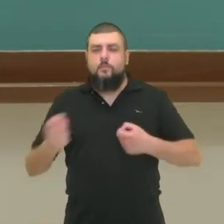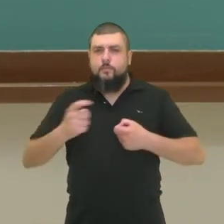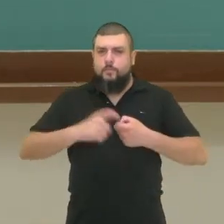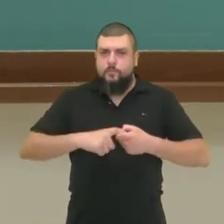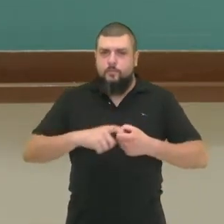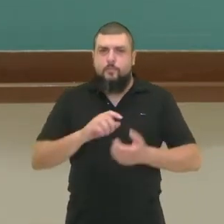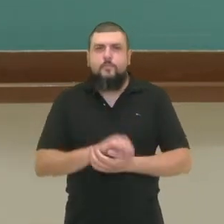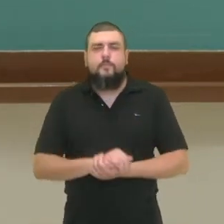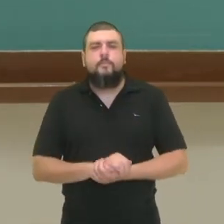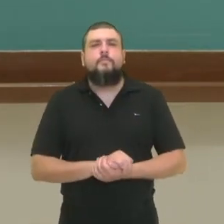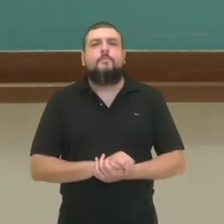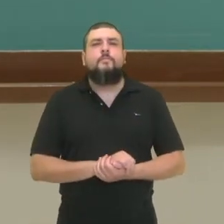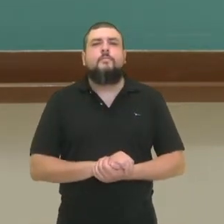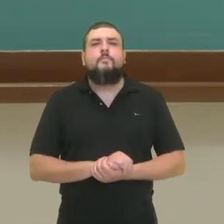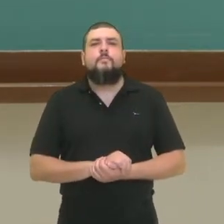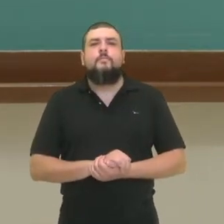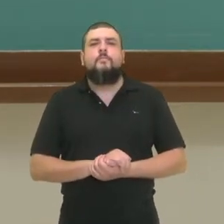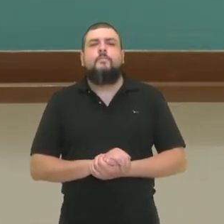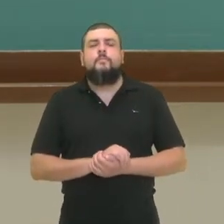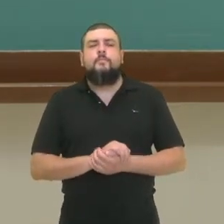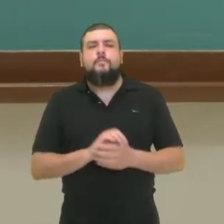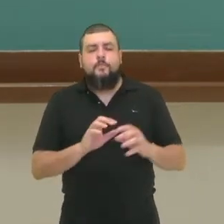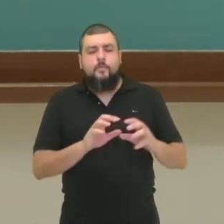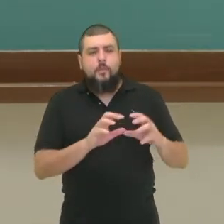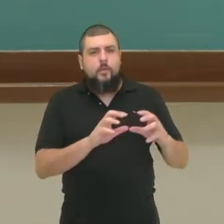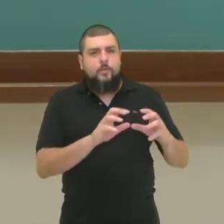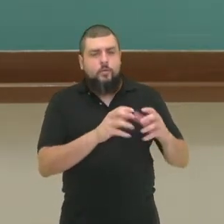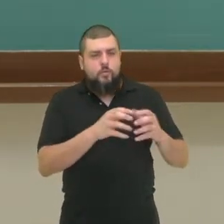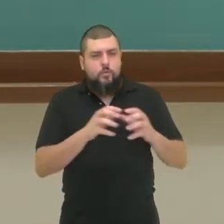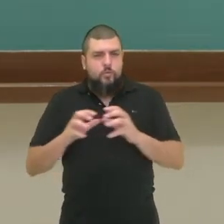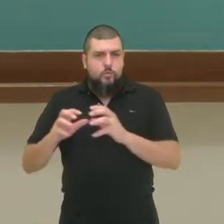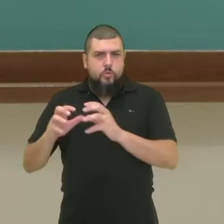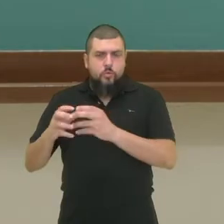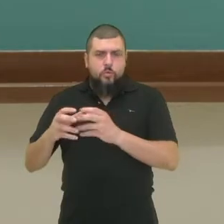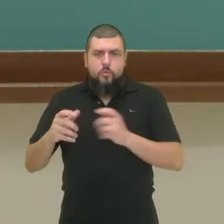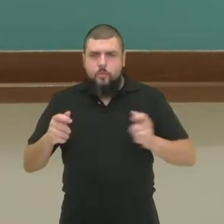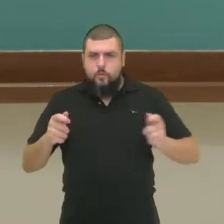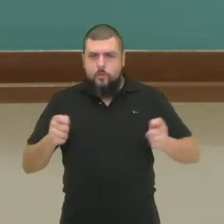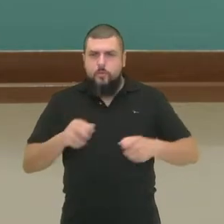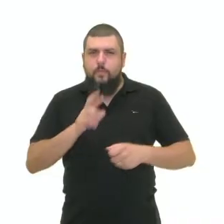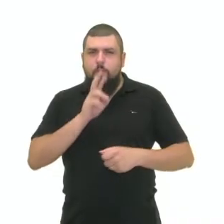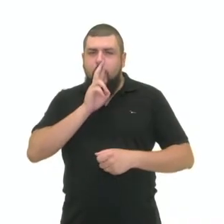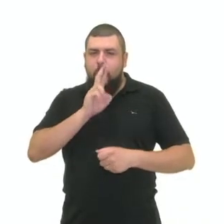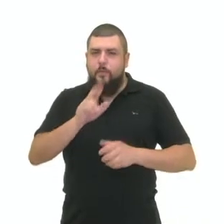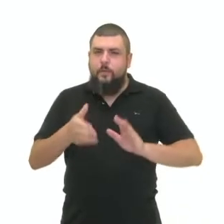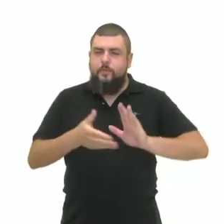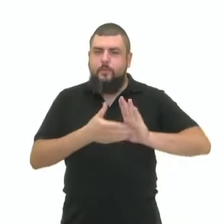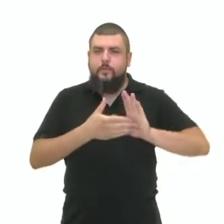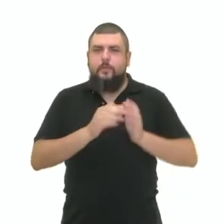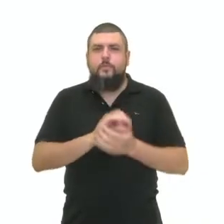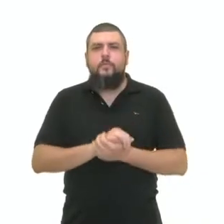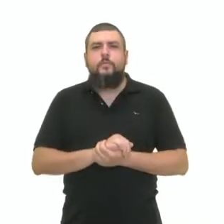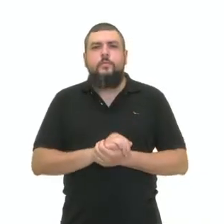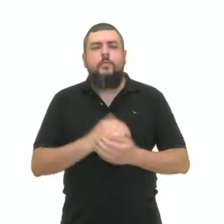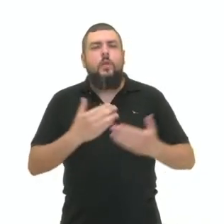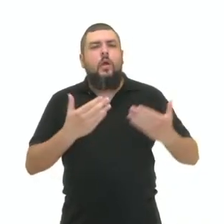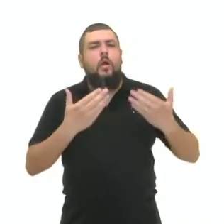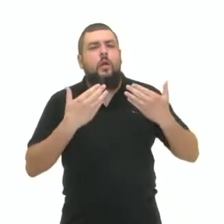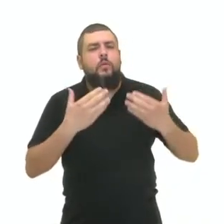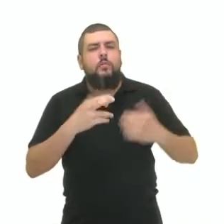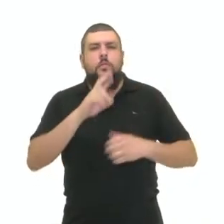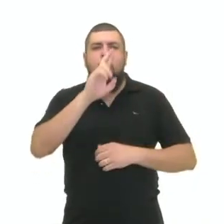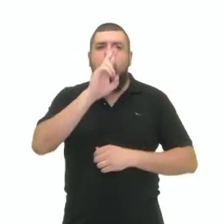Voltei! Então, entre grupos, vocês poderiam ter levantado algumas possíveis respostas. No calor, sorvete,